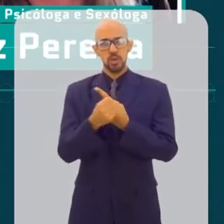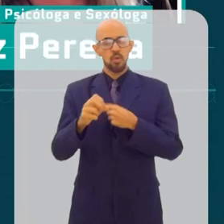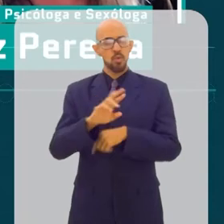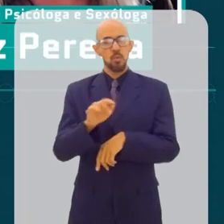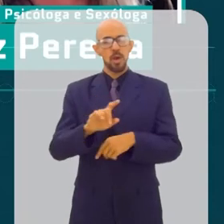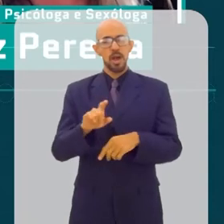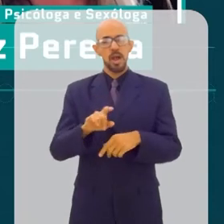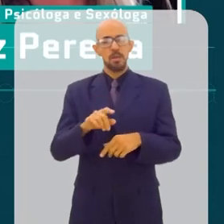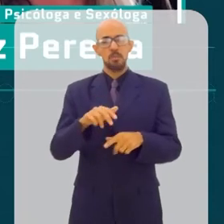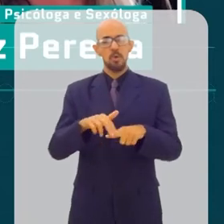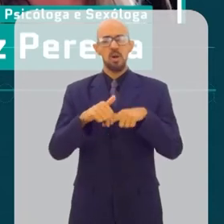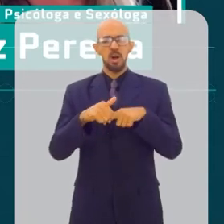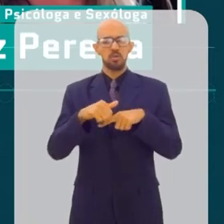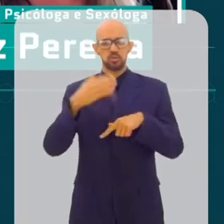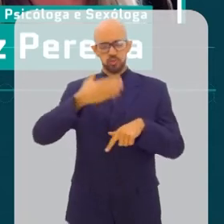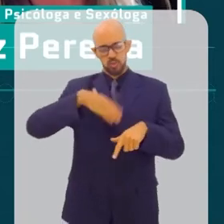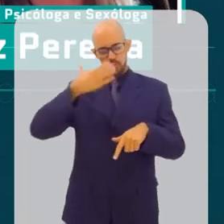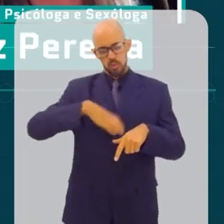por uma questão